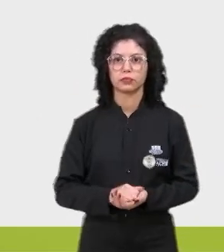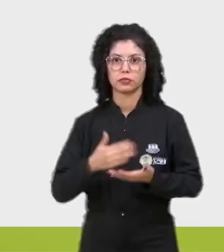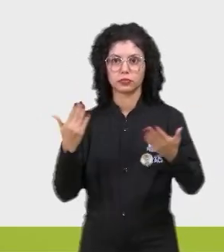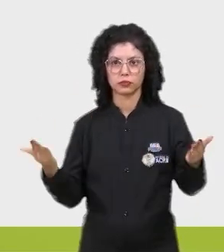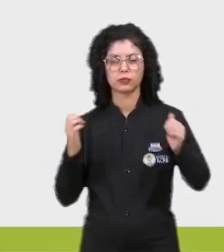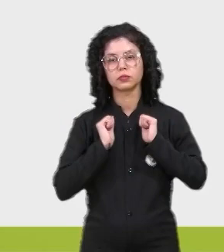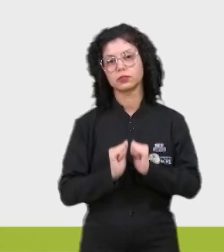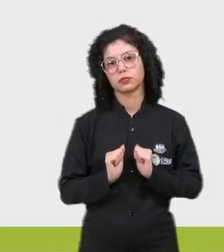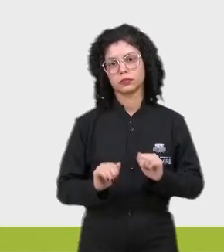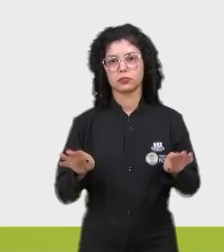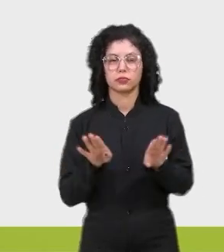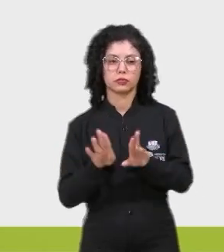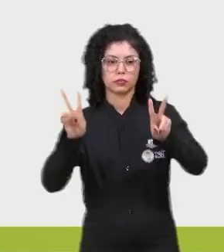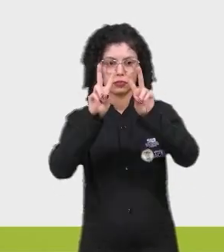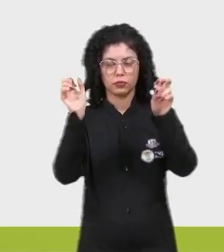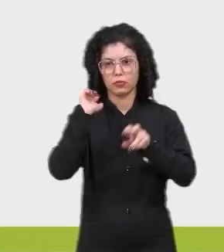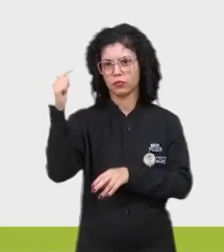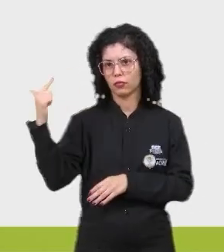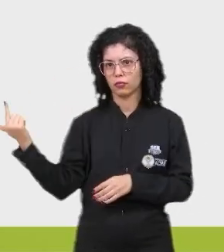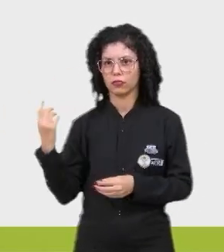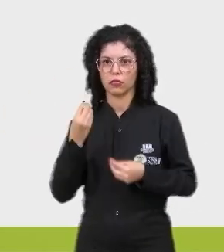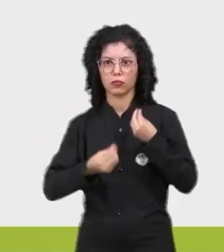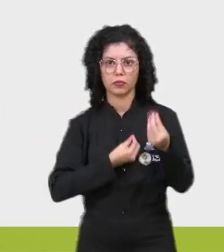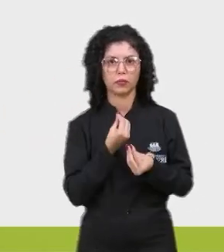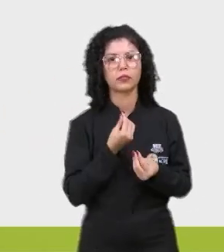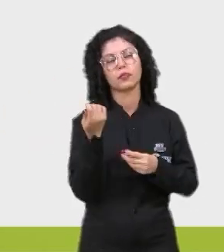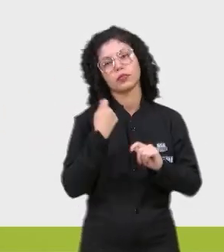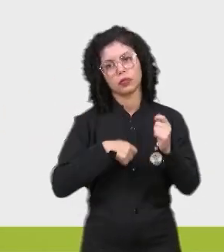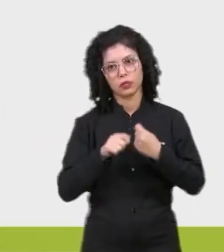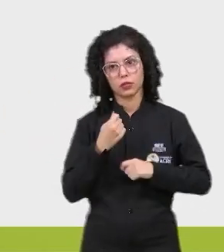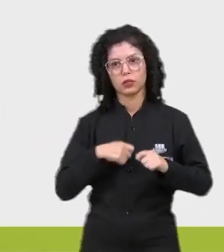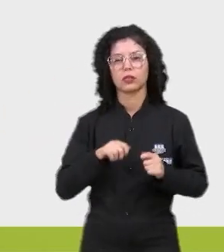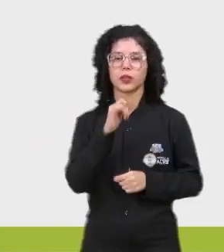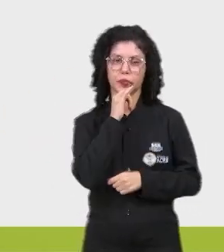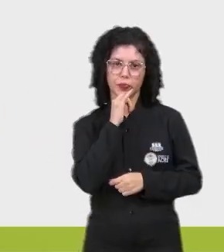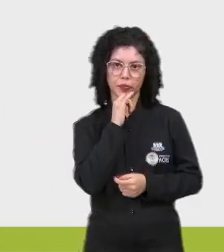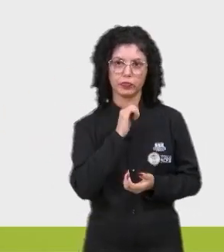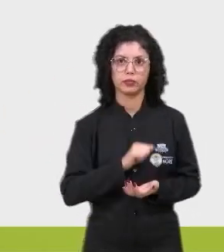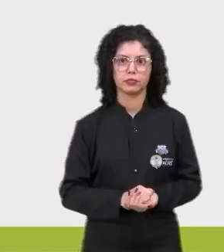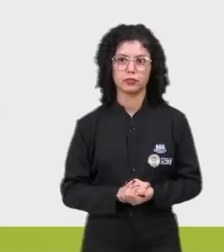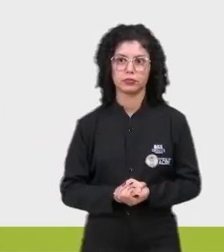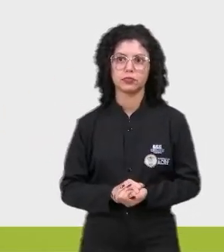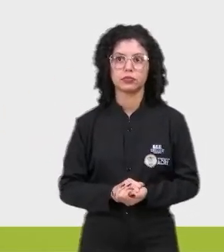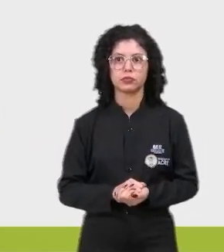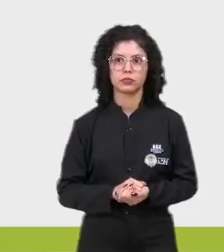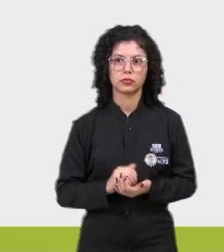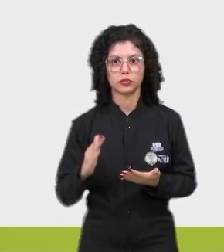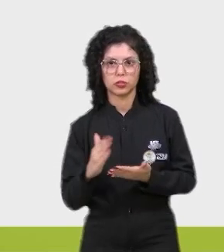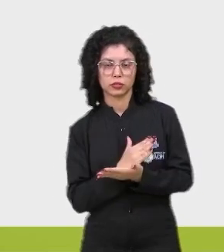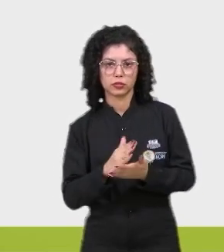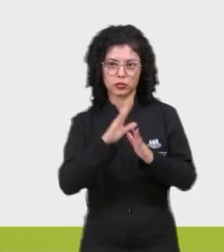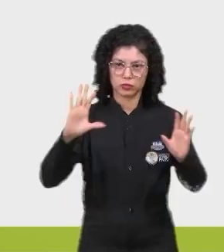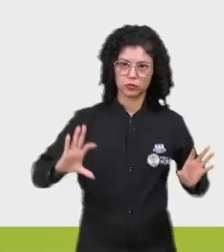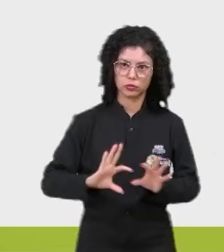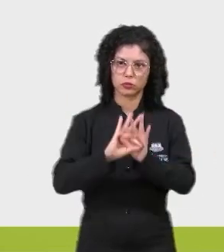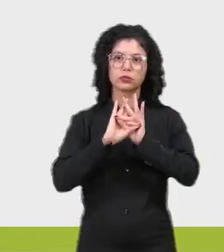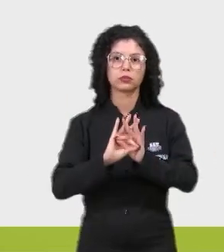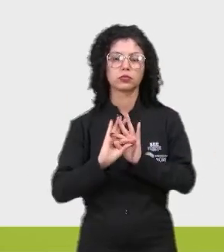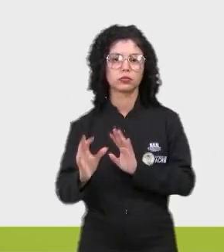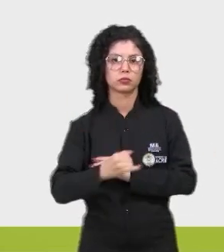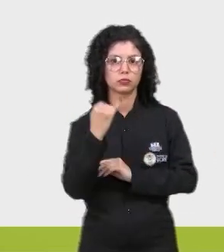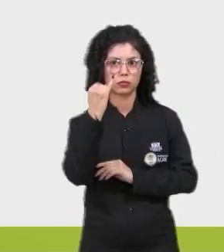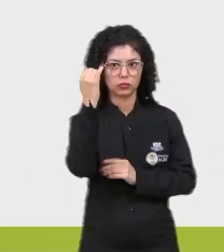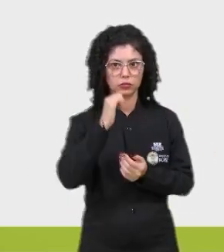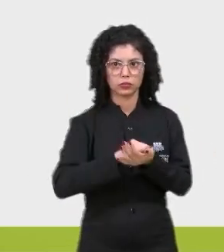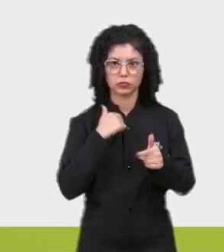E poderia abordar também outros, como economia, né, que está de alguma forma ligado, mas os principais são